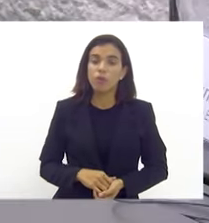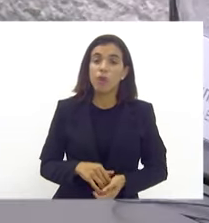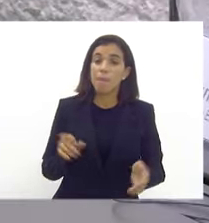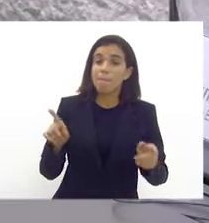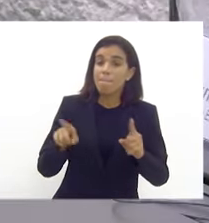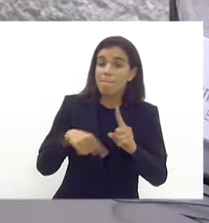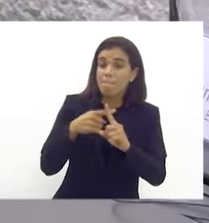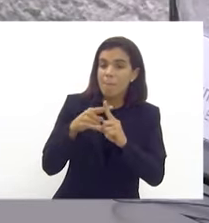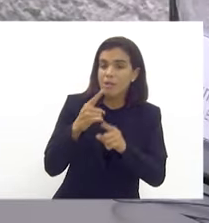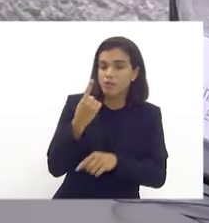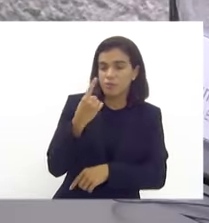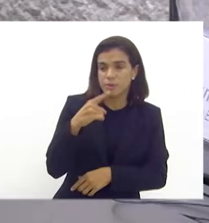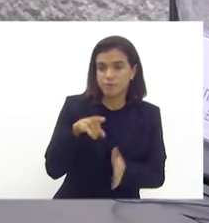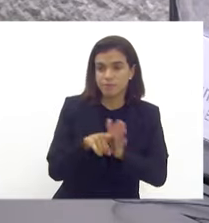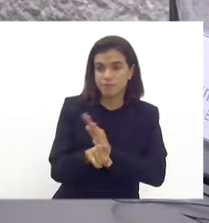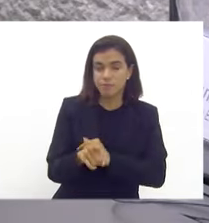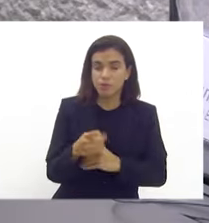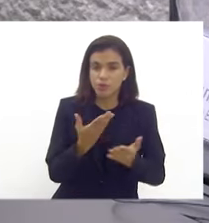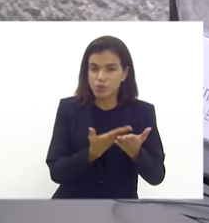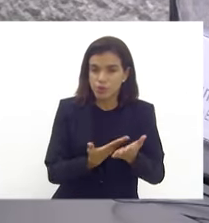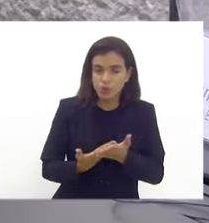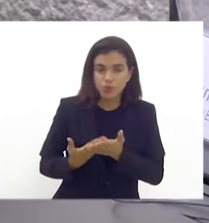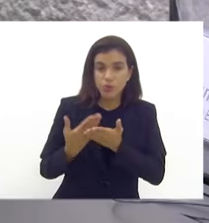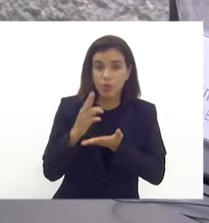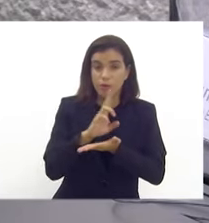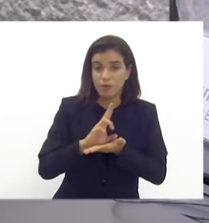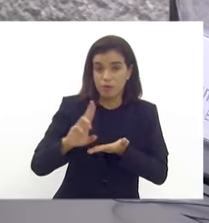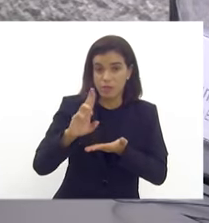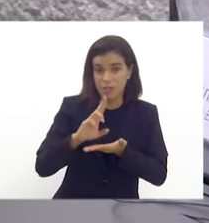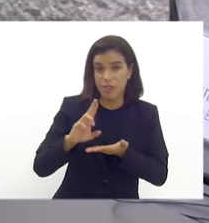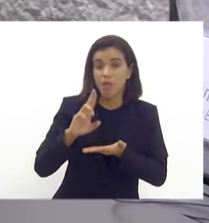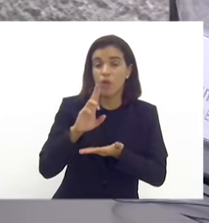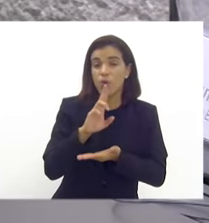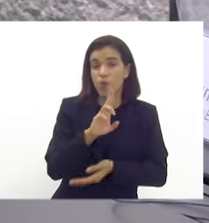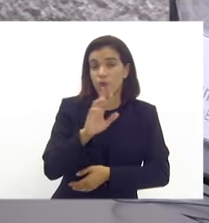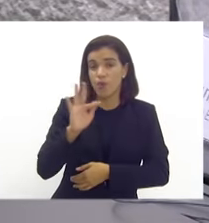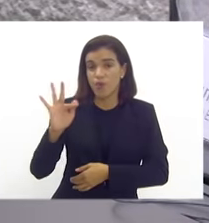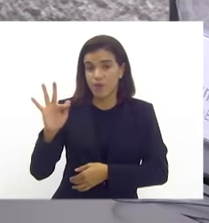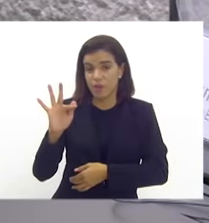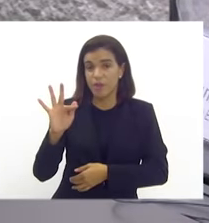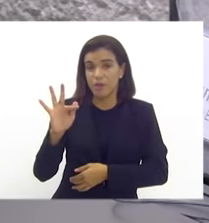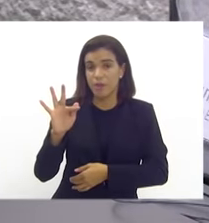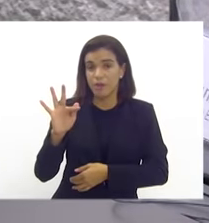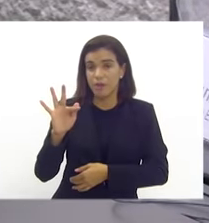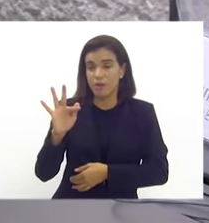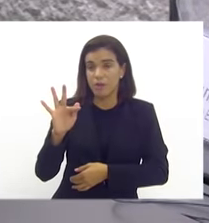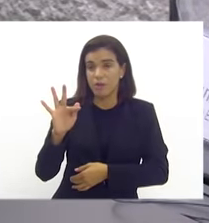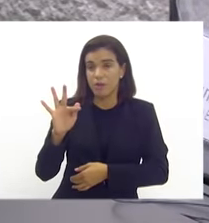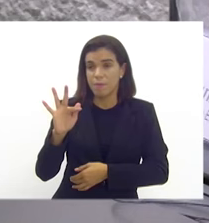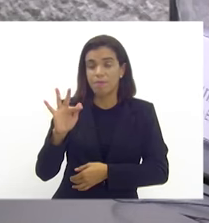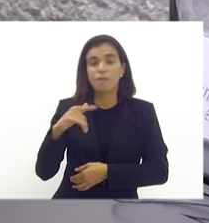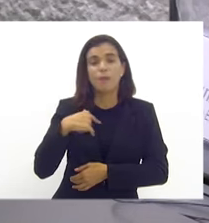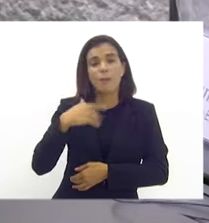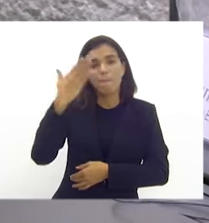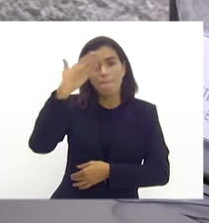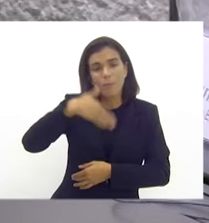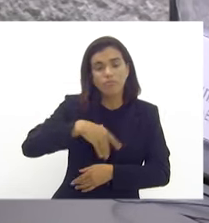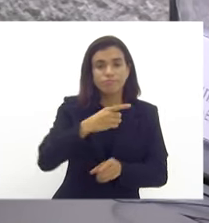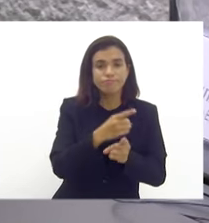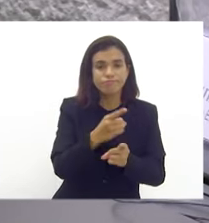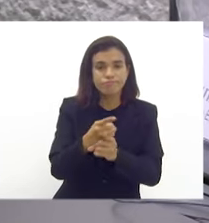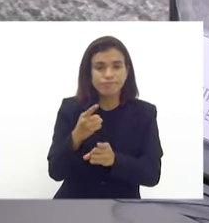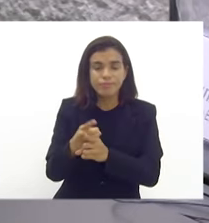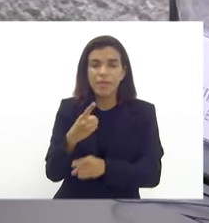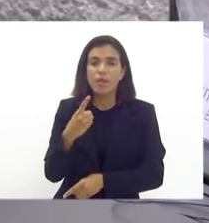eh segundo o estudo da Universidade de Niterói Universidade Federal Fluminense foram constatado vazamentos de